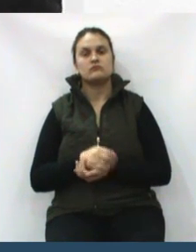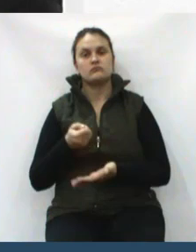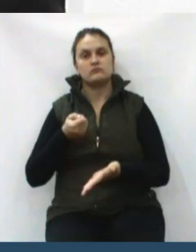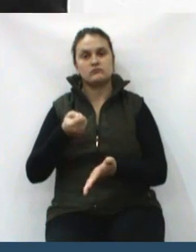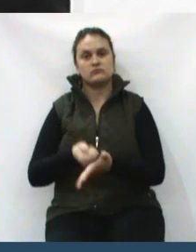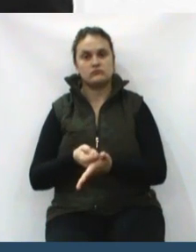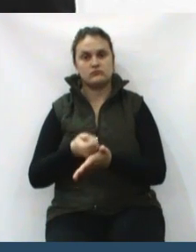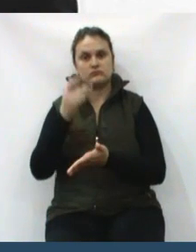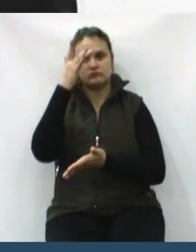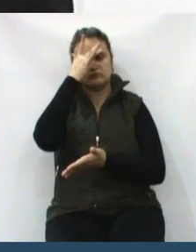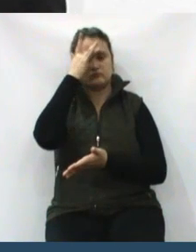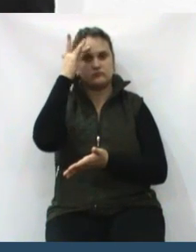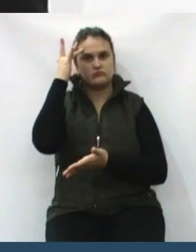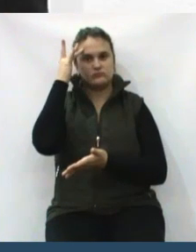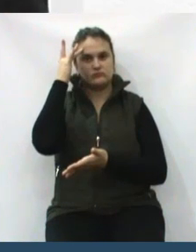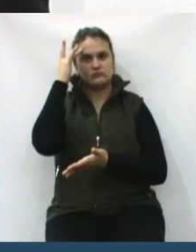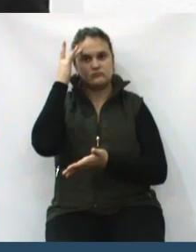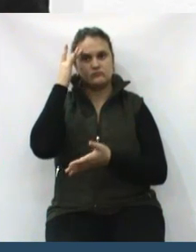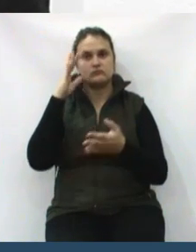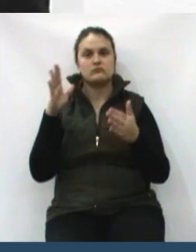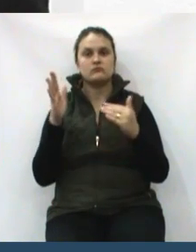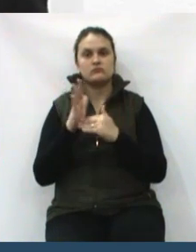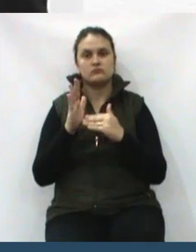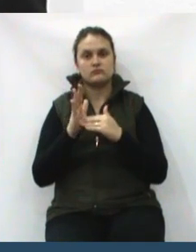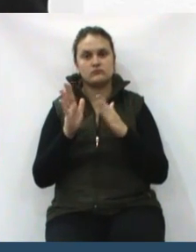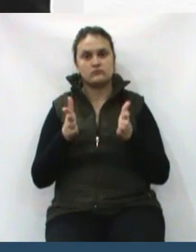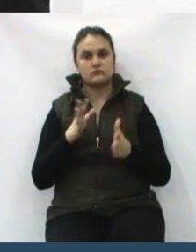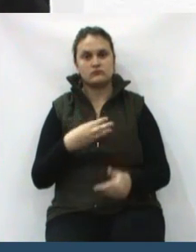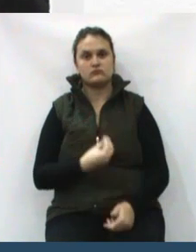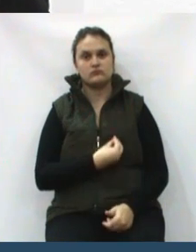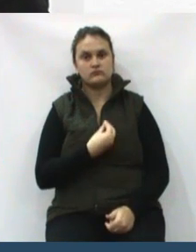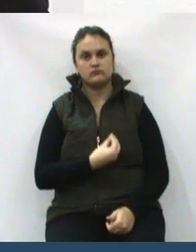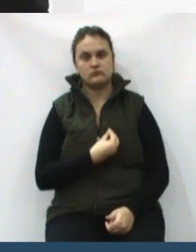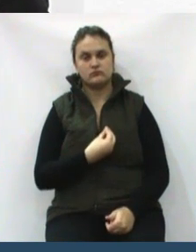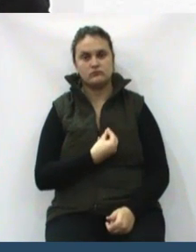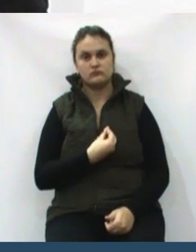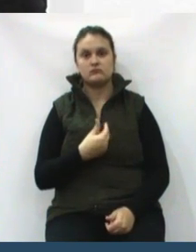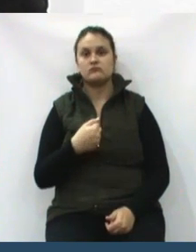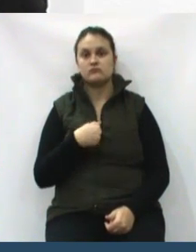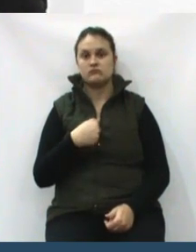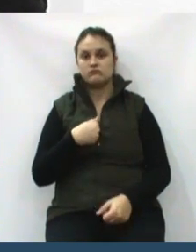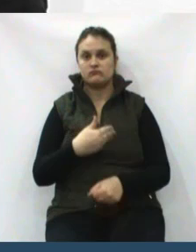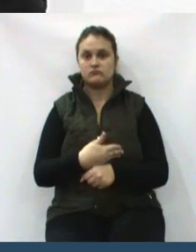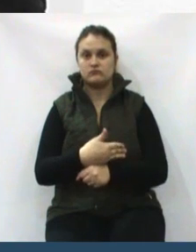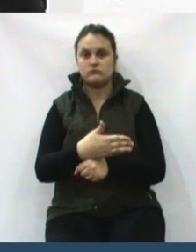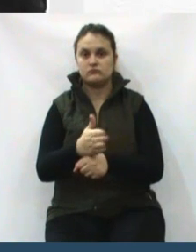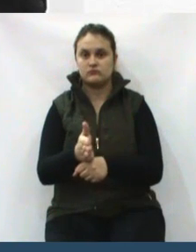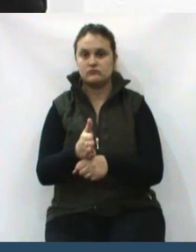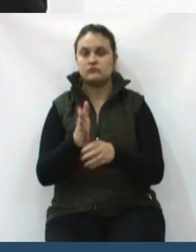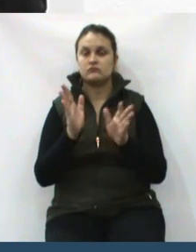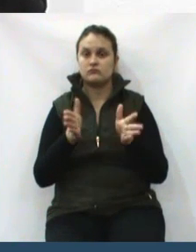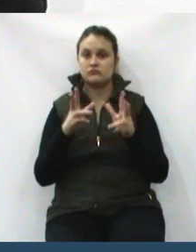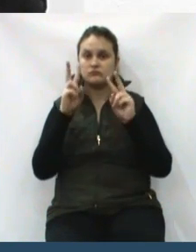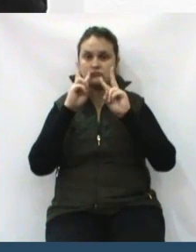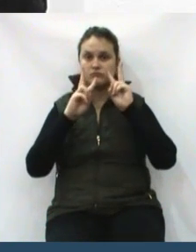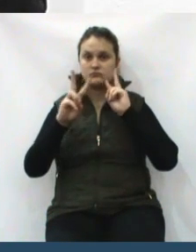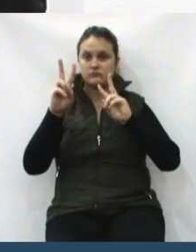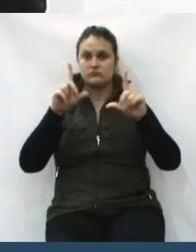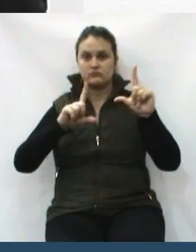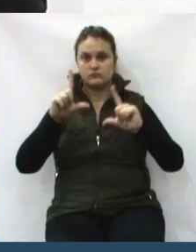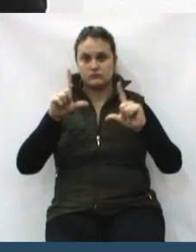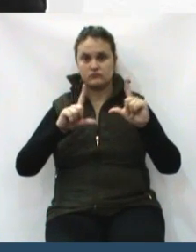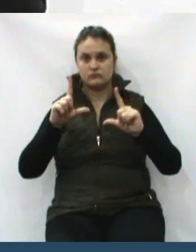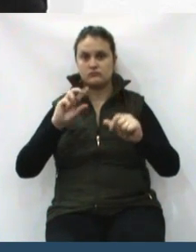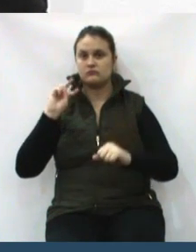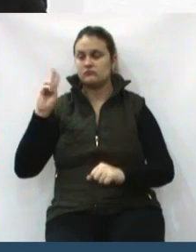pagando os benefícios e até hoje sobrevivendo. Eu vou mais longe. Hoje, a gente vê na televisão,